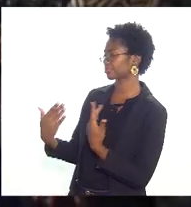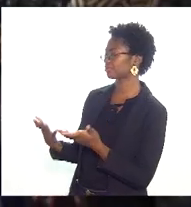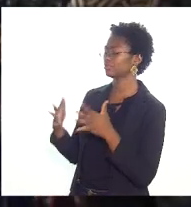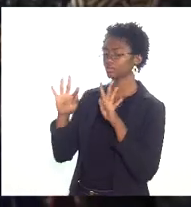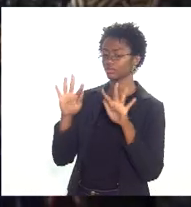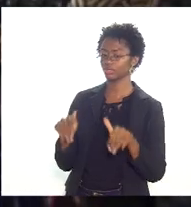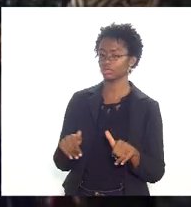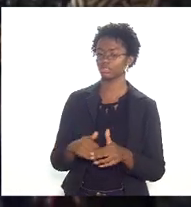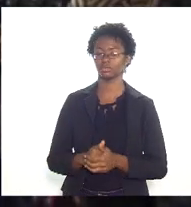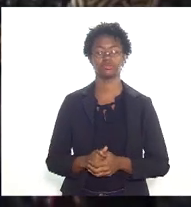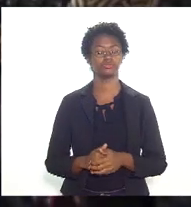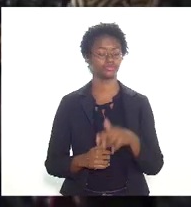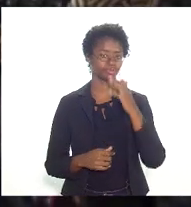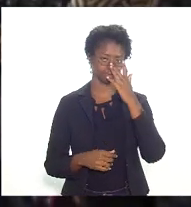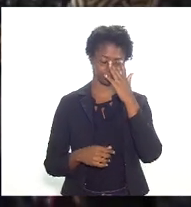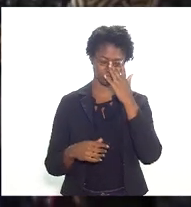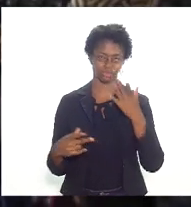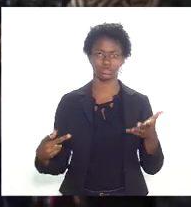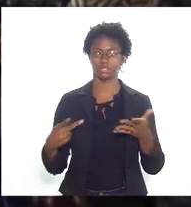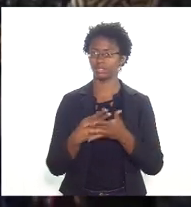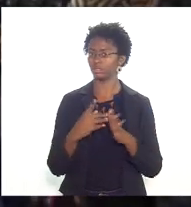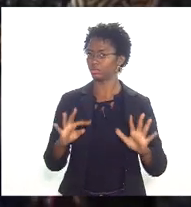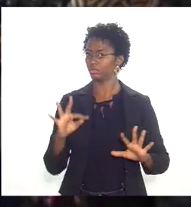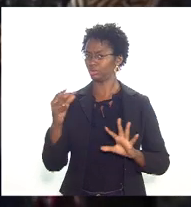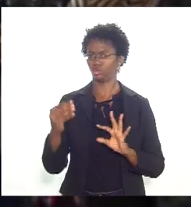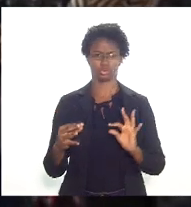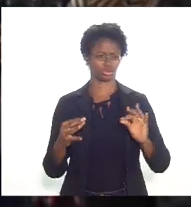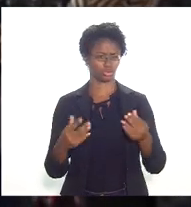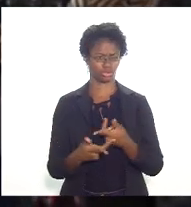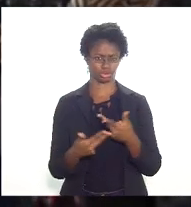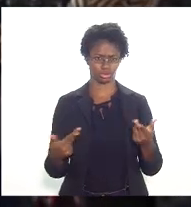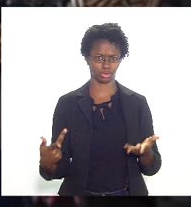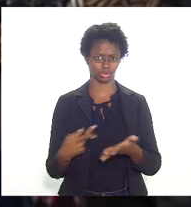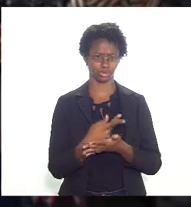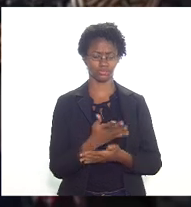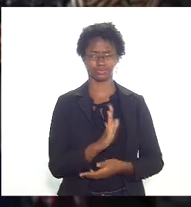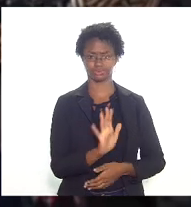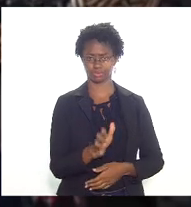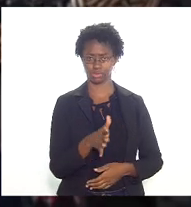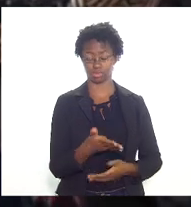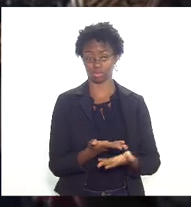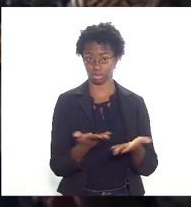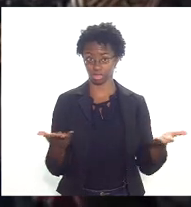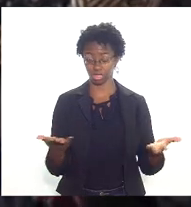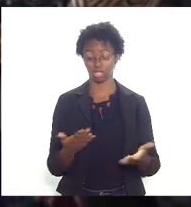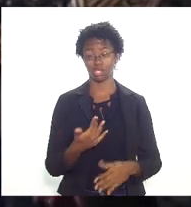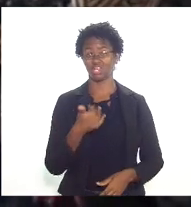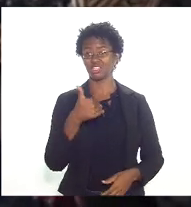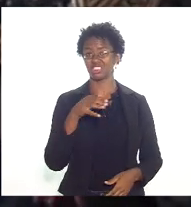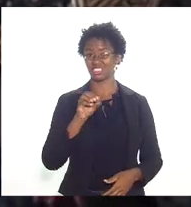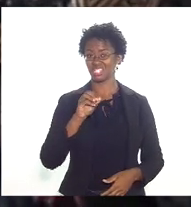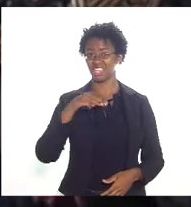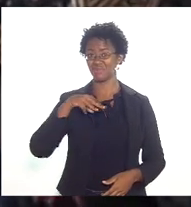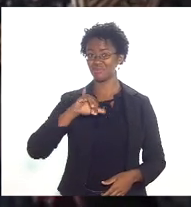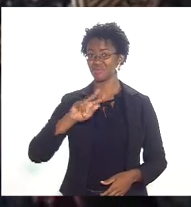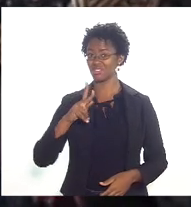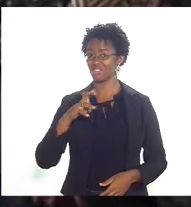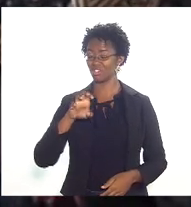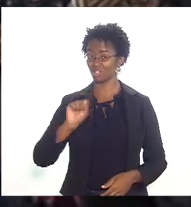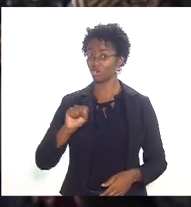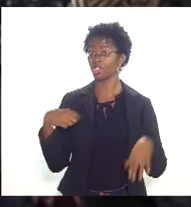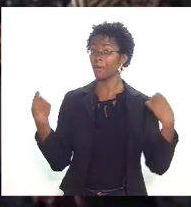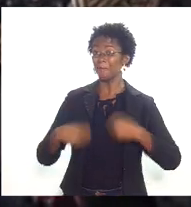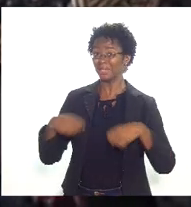se não bastasse esses 10 milhões sem licitação 10 milhões que vão ter que ser explicado